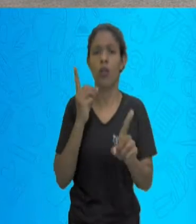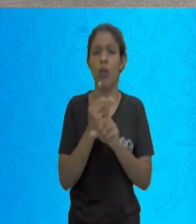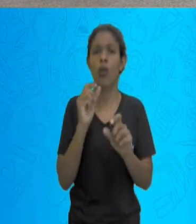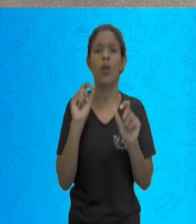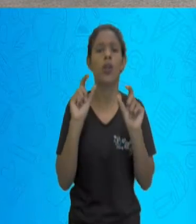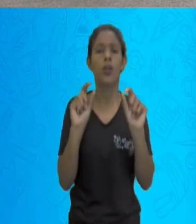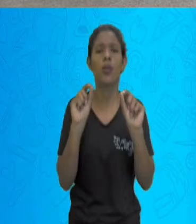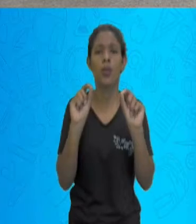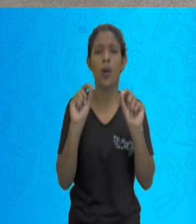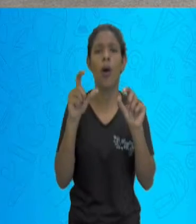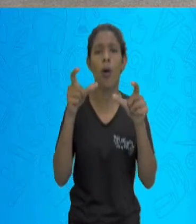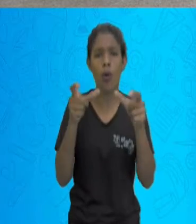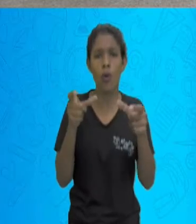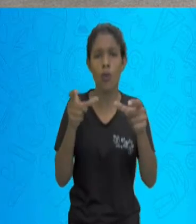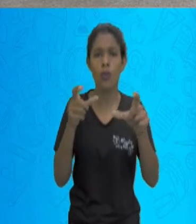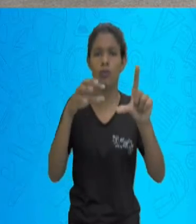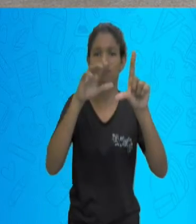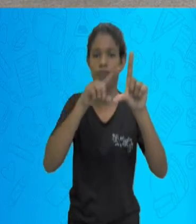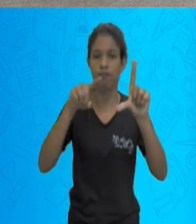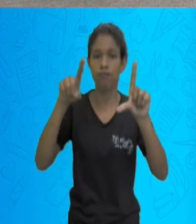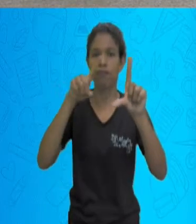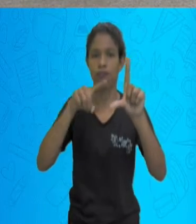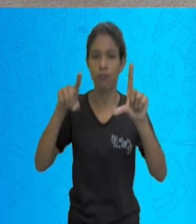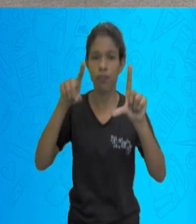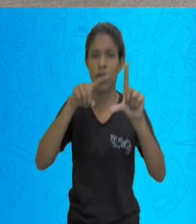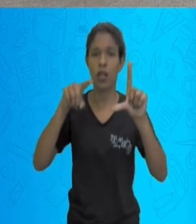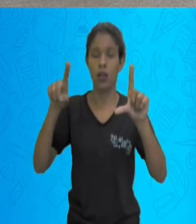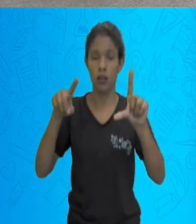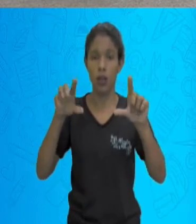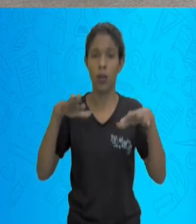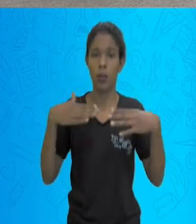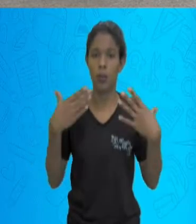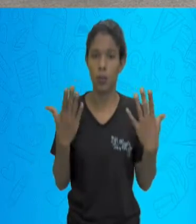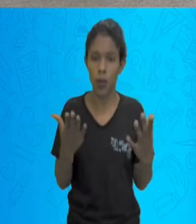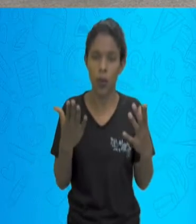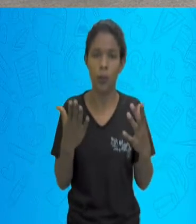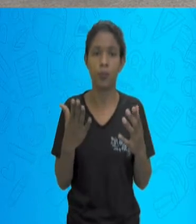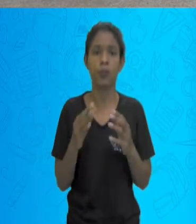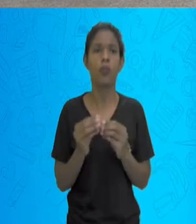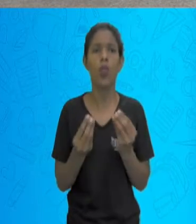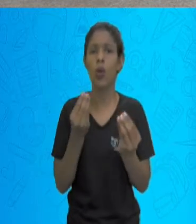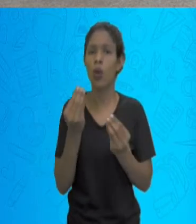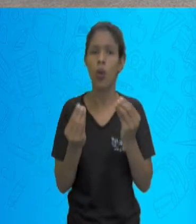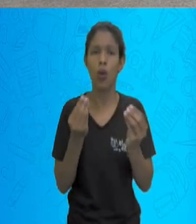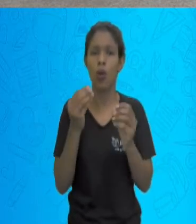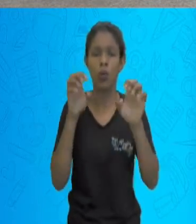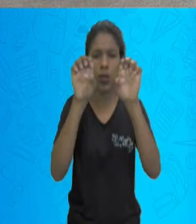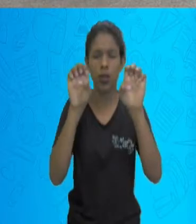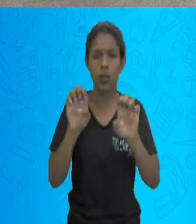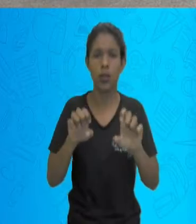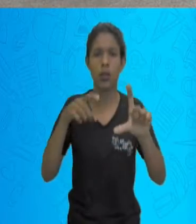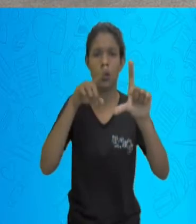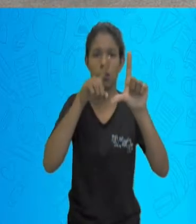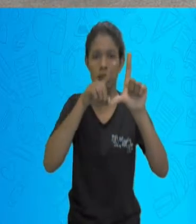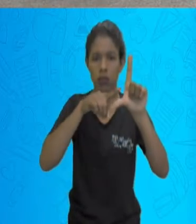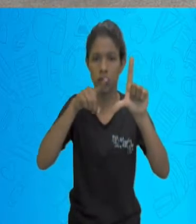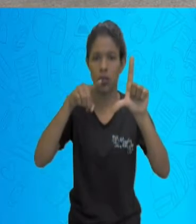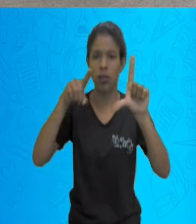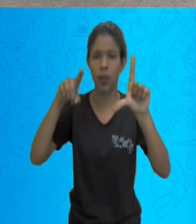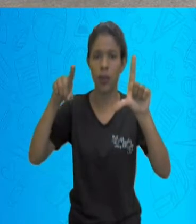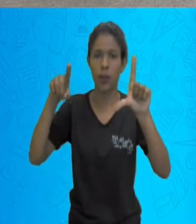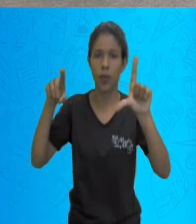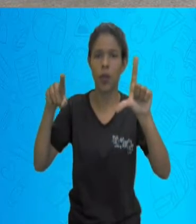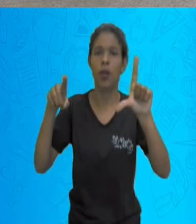formado por uma linha construída pela ligação de segmentos de reta unindo os pontos que representam